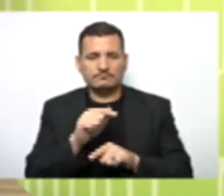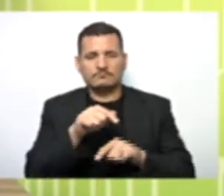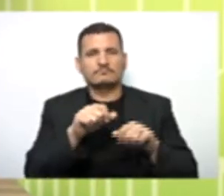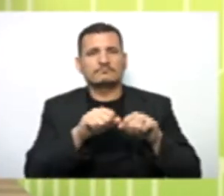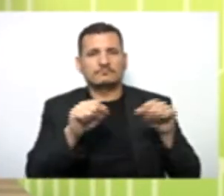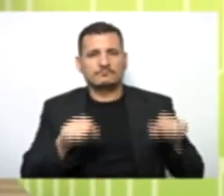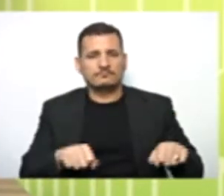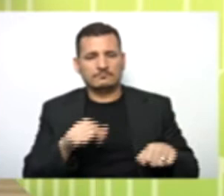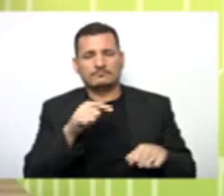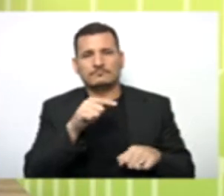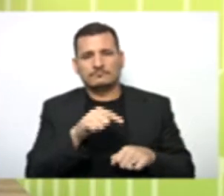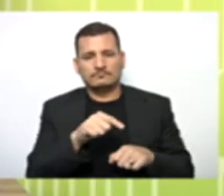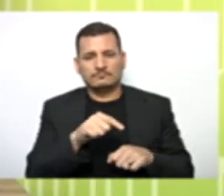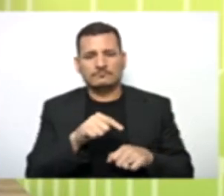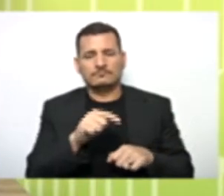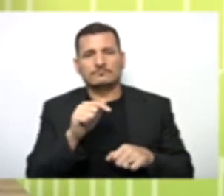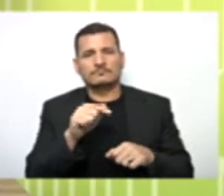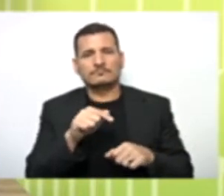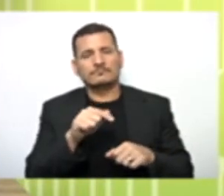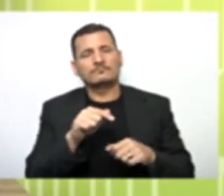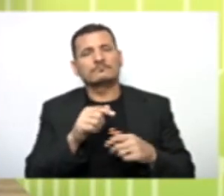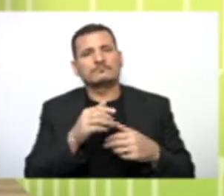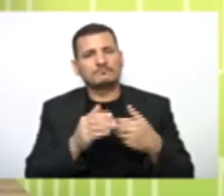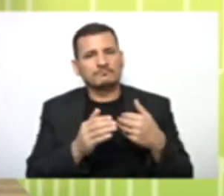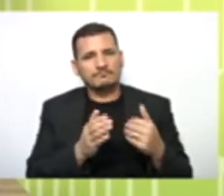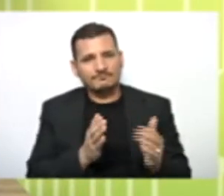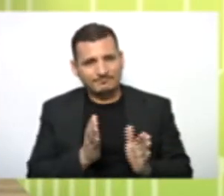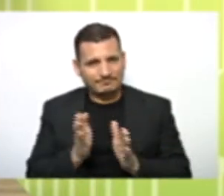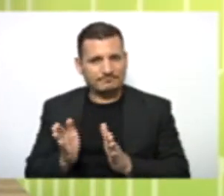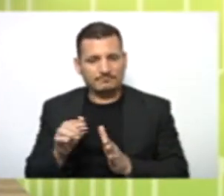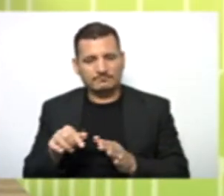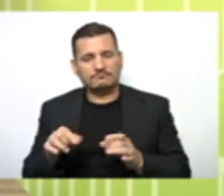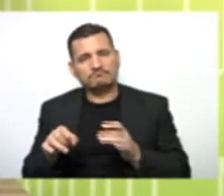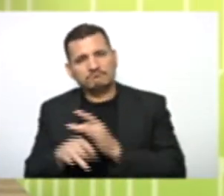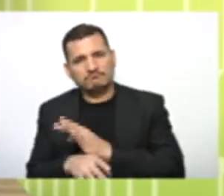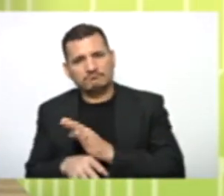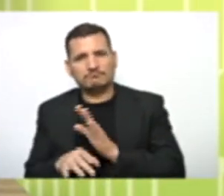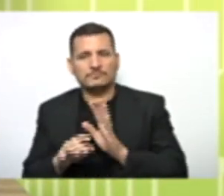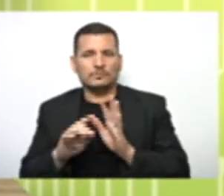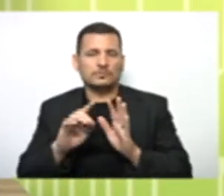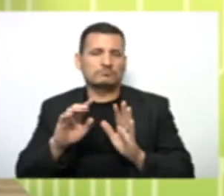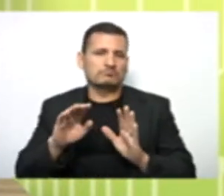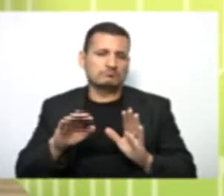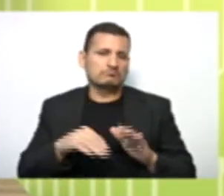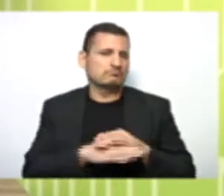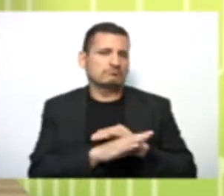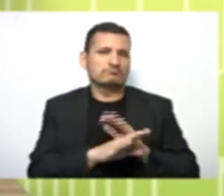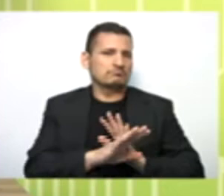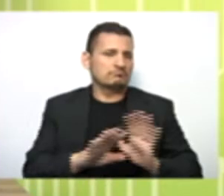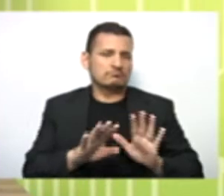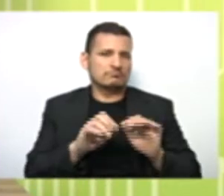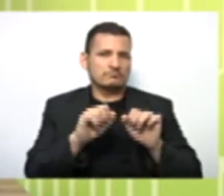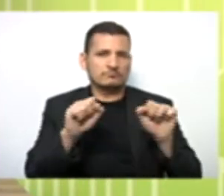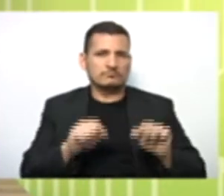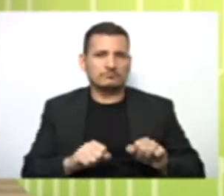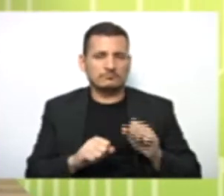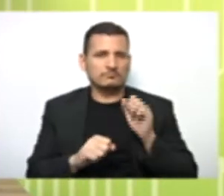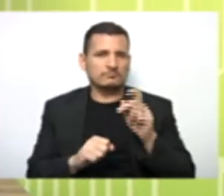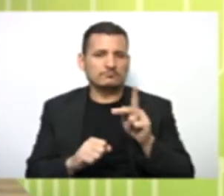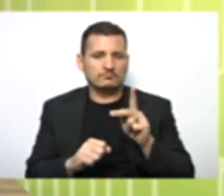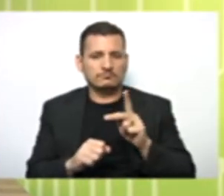software, vamos dizer assim, esse processo se encerra e ele volta a ser simplesmente um software, ok?